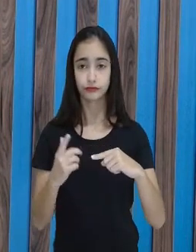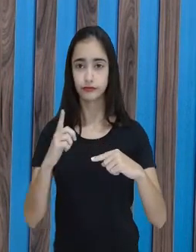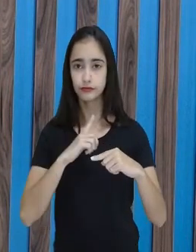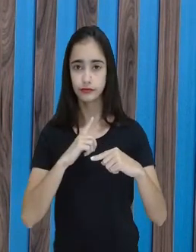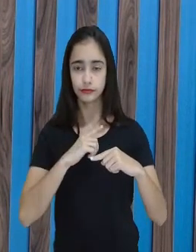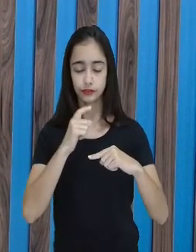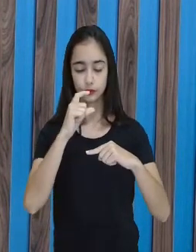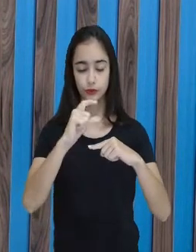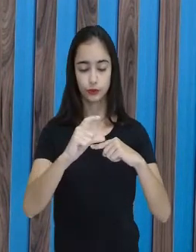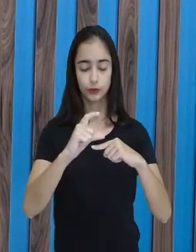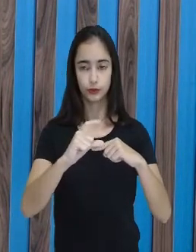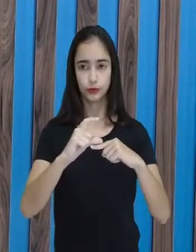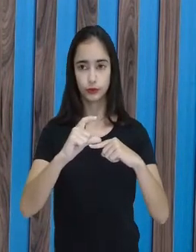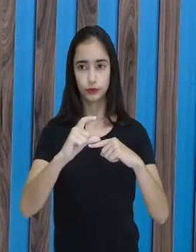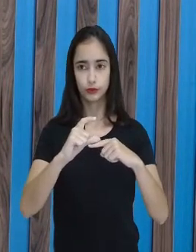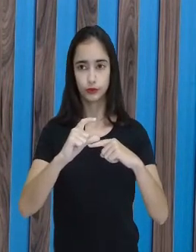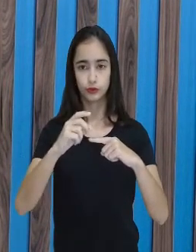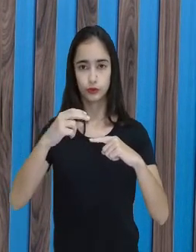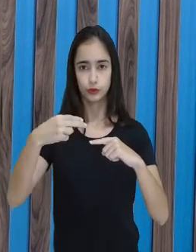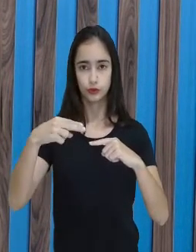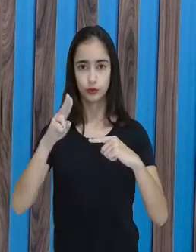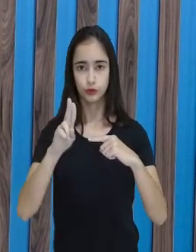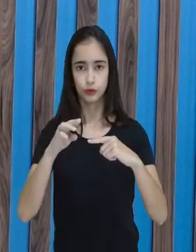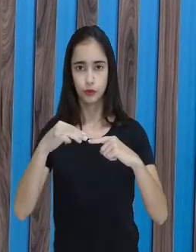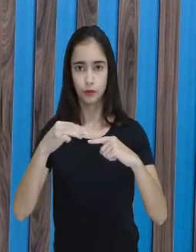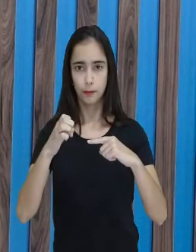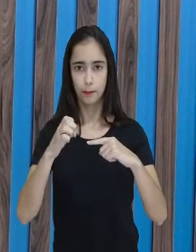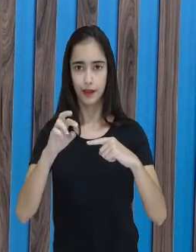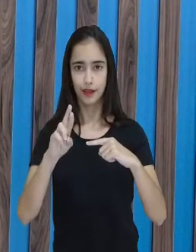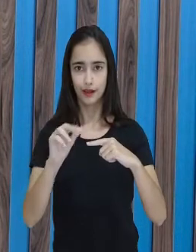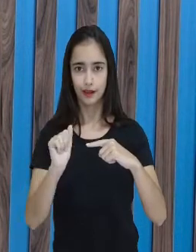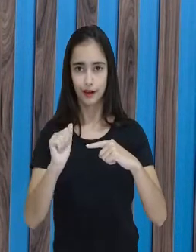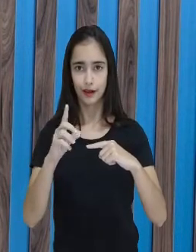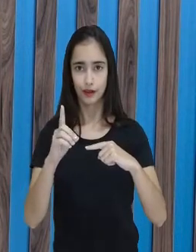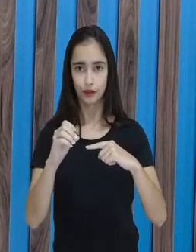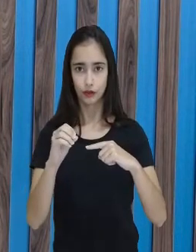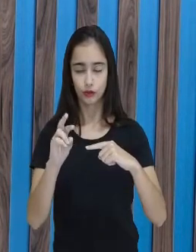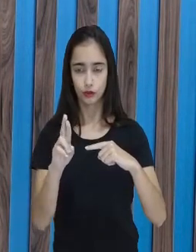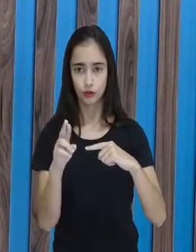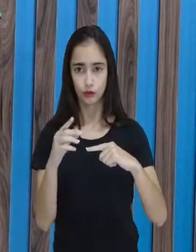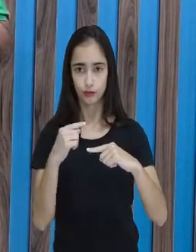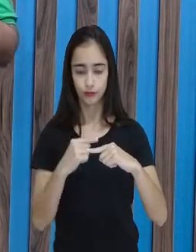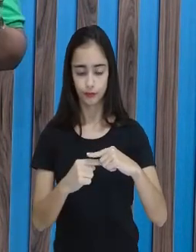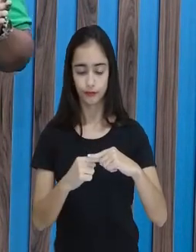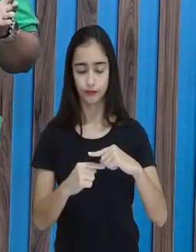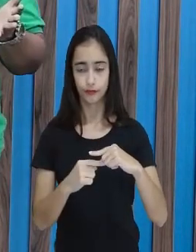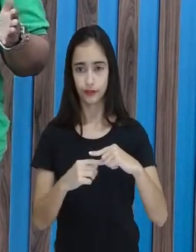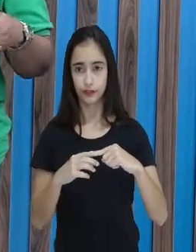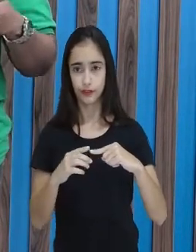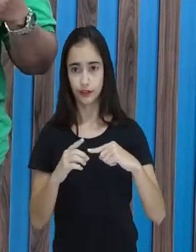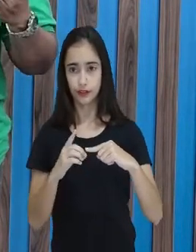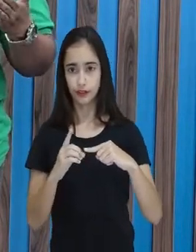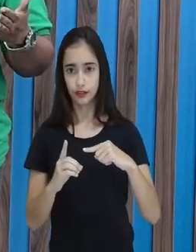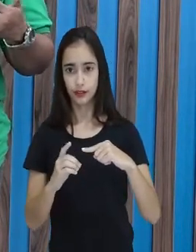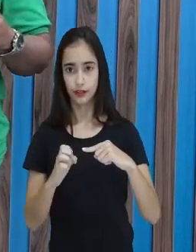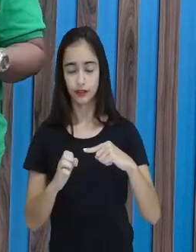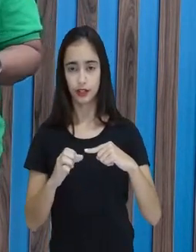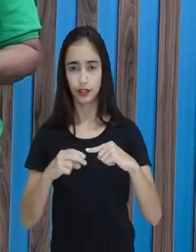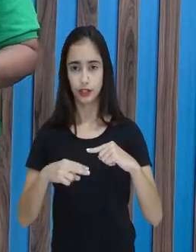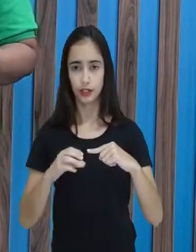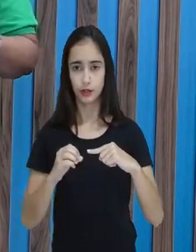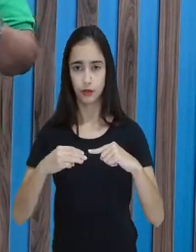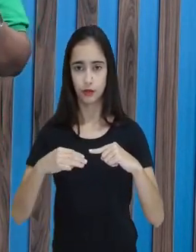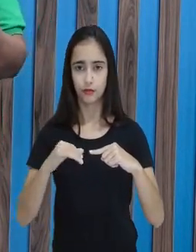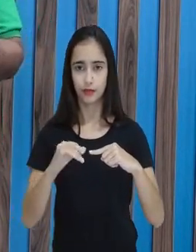numerador, denominador, partes utilizadas e partes iguais do todo. Fração. Fração é um